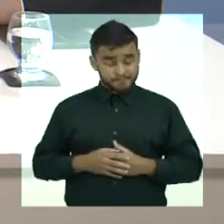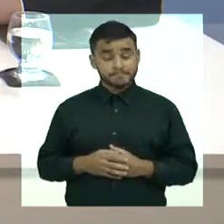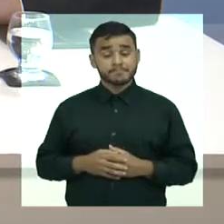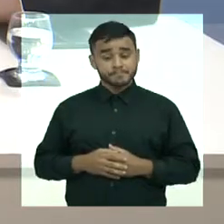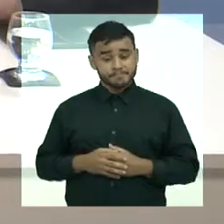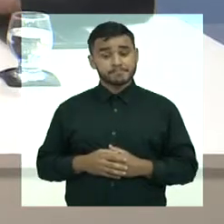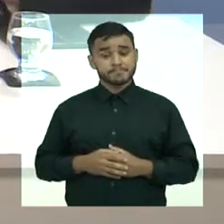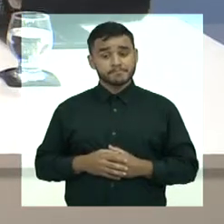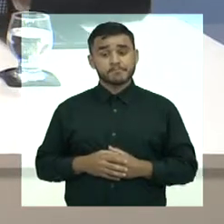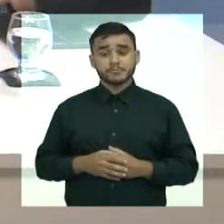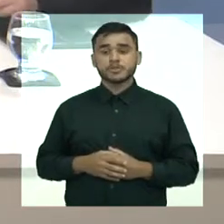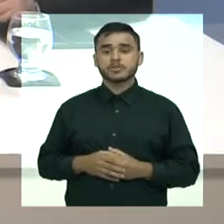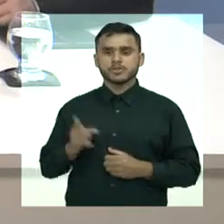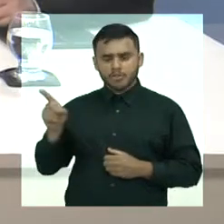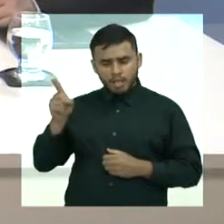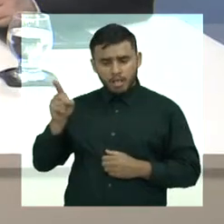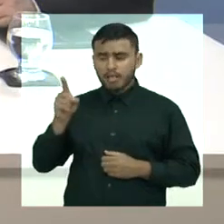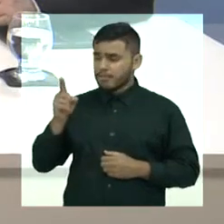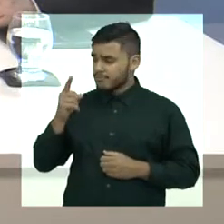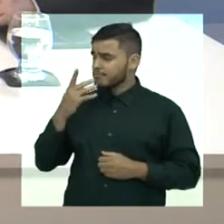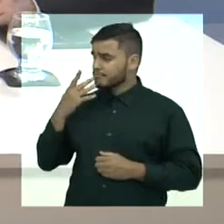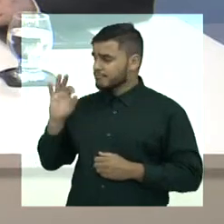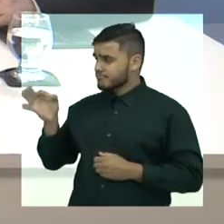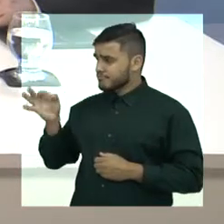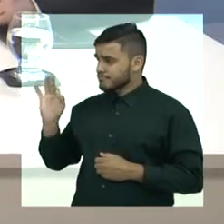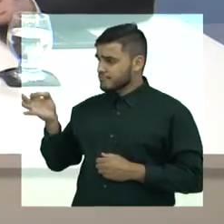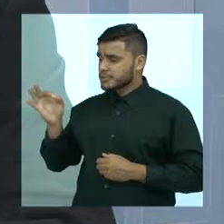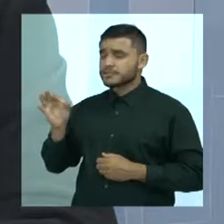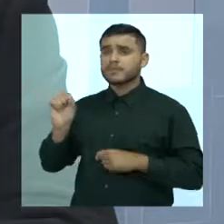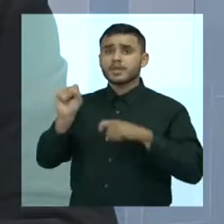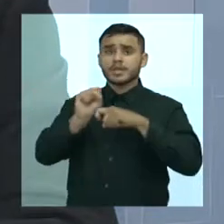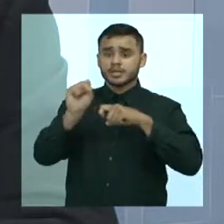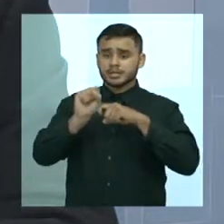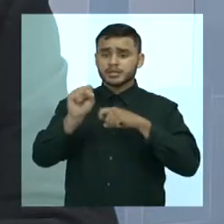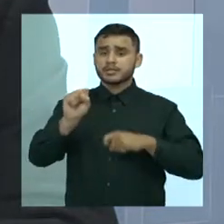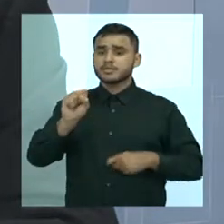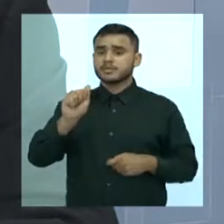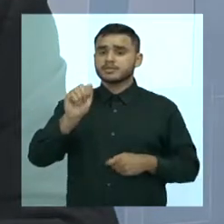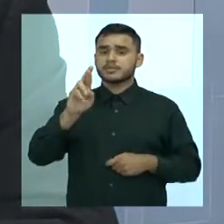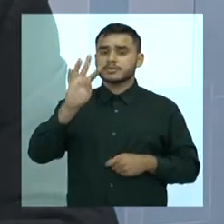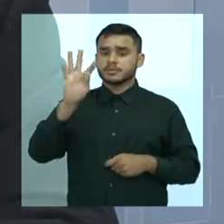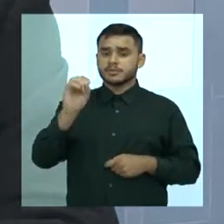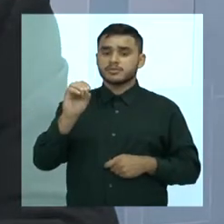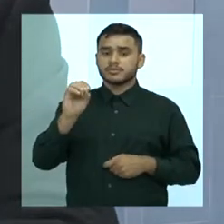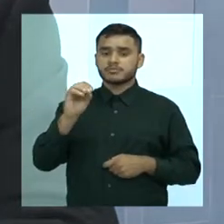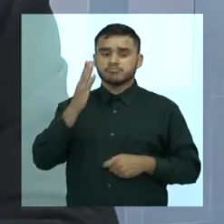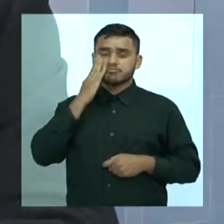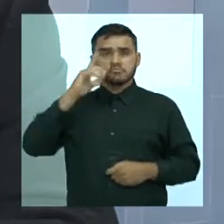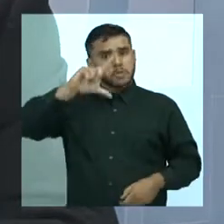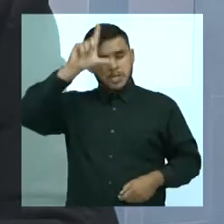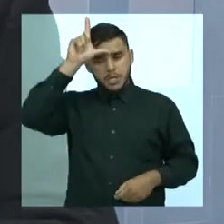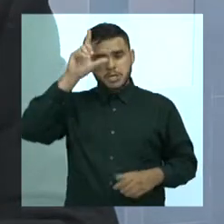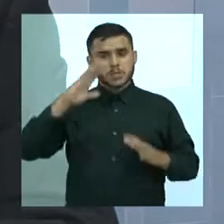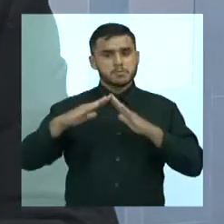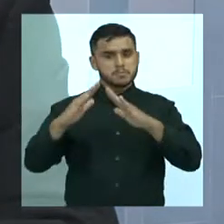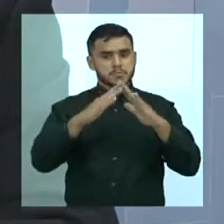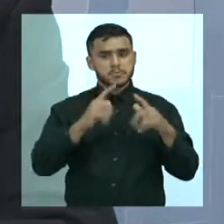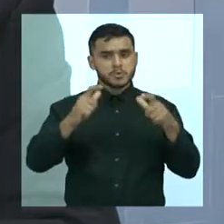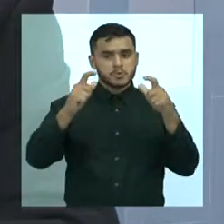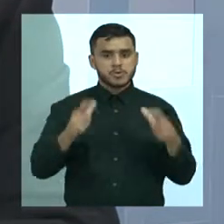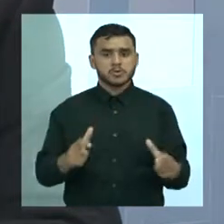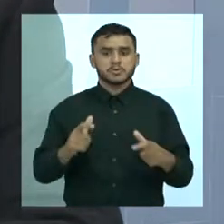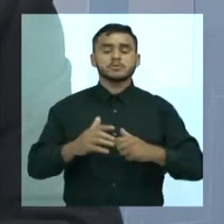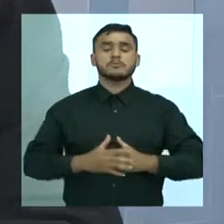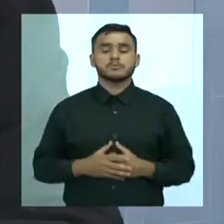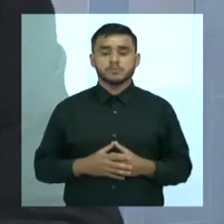E o José Sarto, ele tem uma característica própria. Ele foi uma liderança municipalista que salvou o estadual e